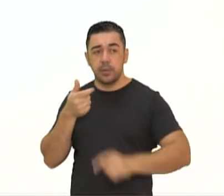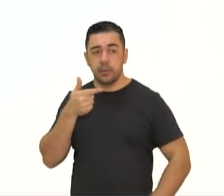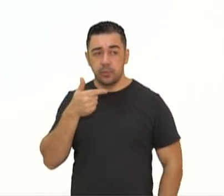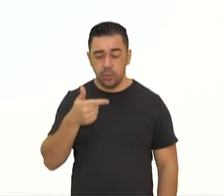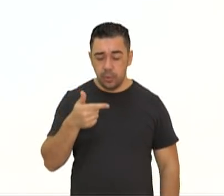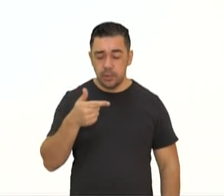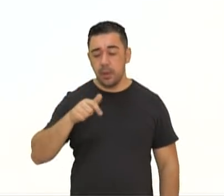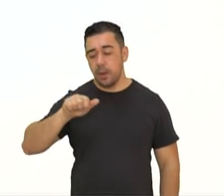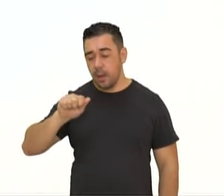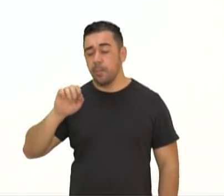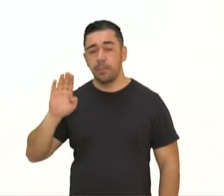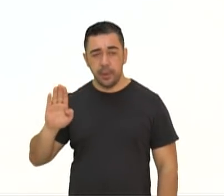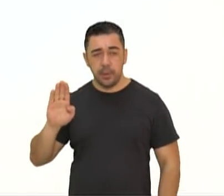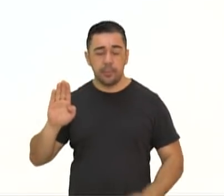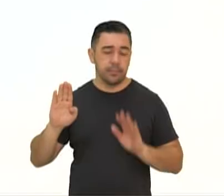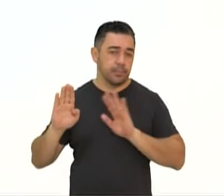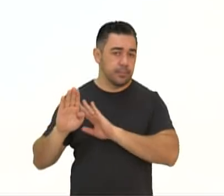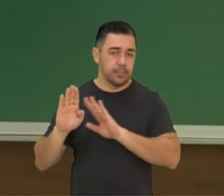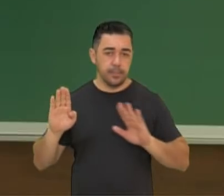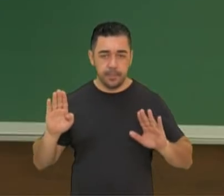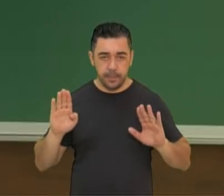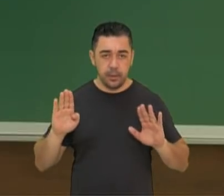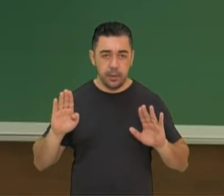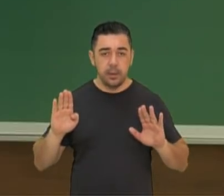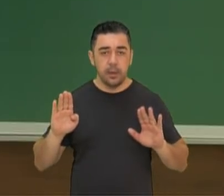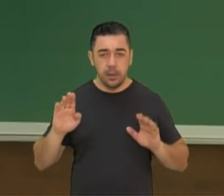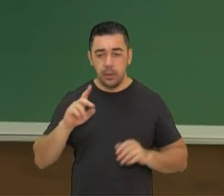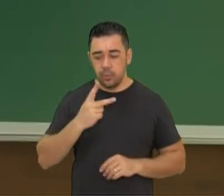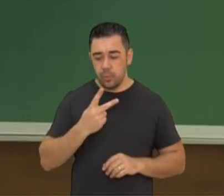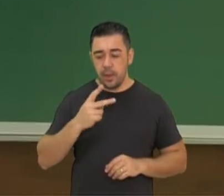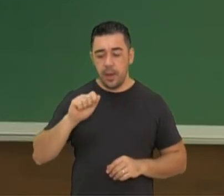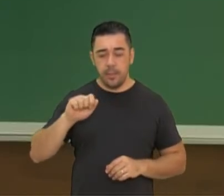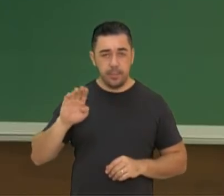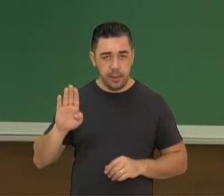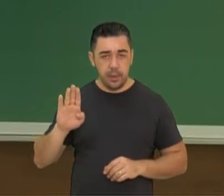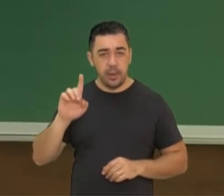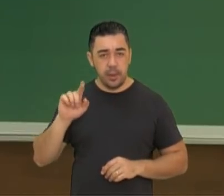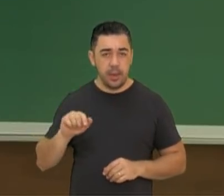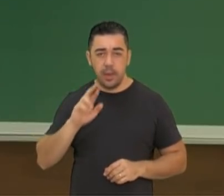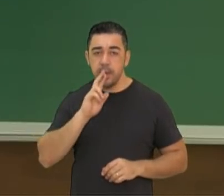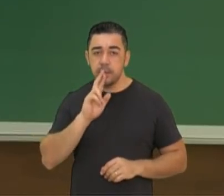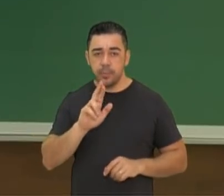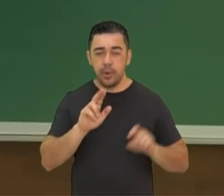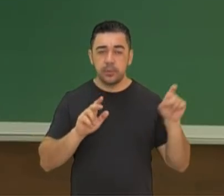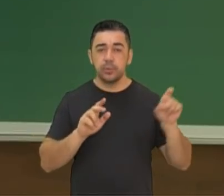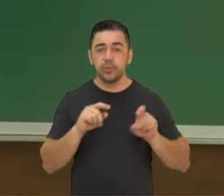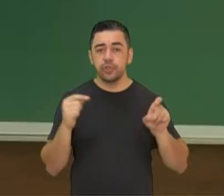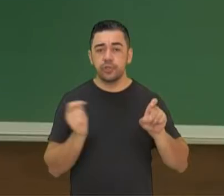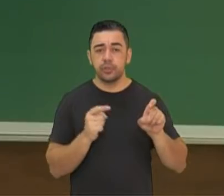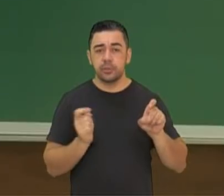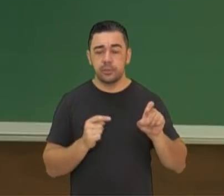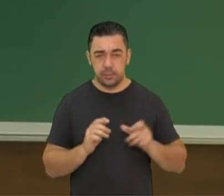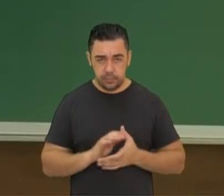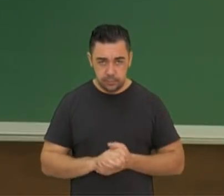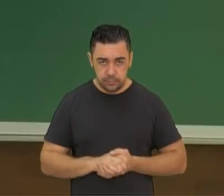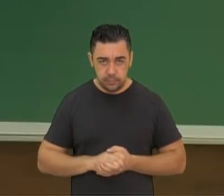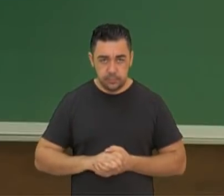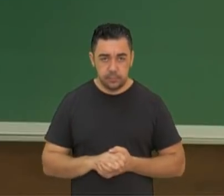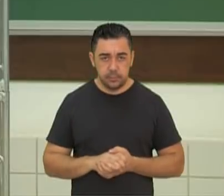E repete o a e repete o b. Então, o meu monômio 2ab é a solução dessa equação literal que nós acabamos de resolver.